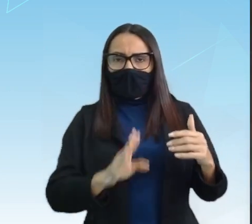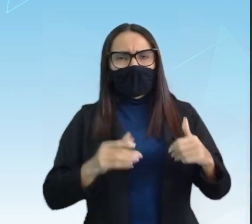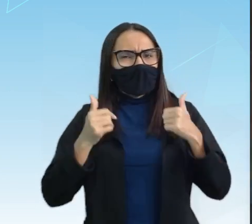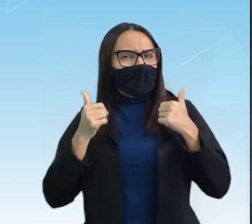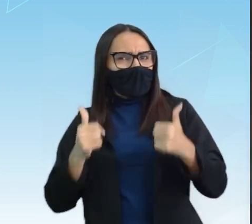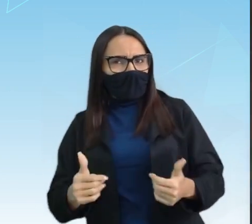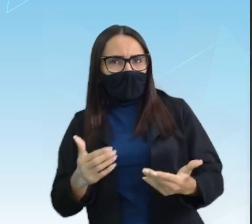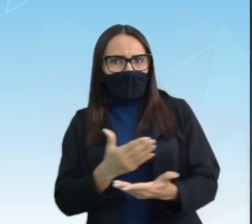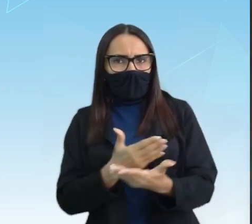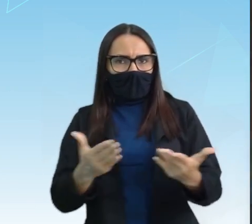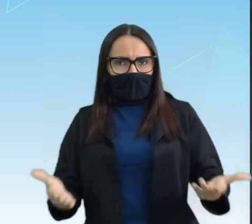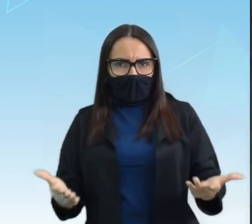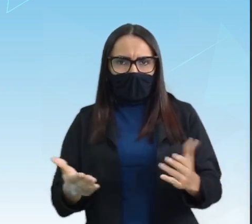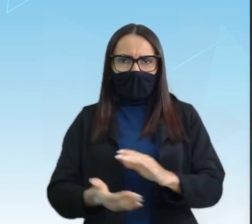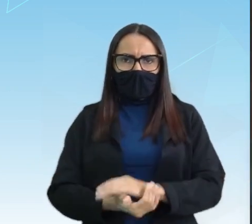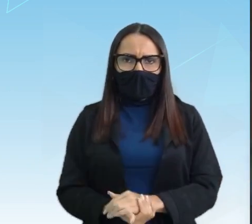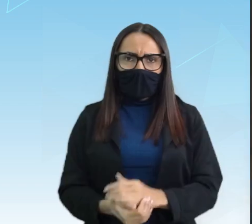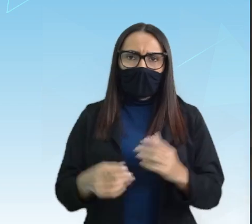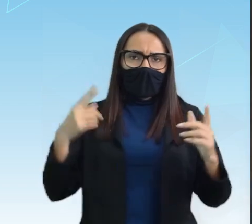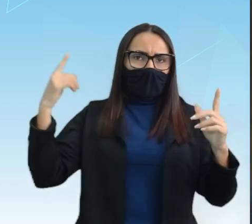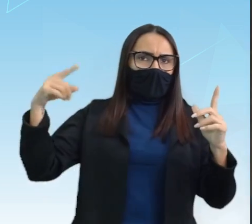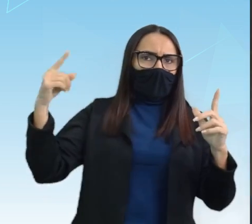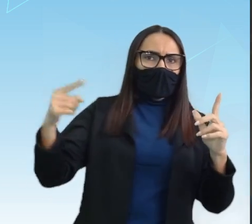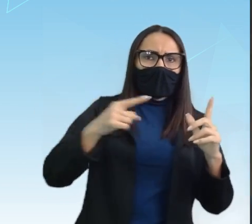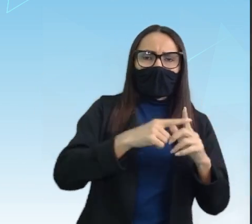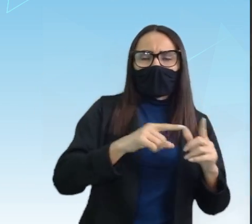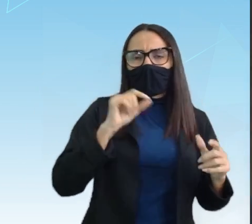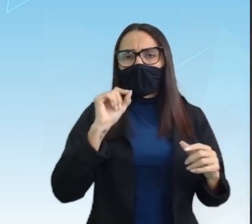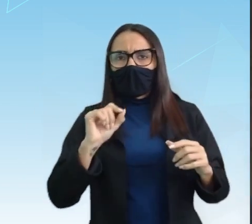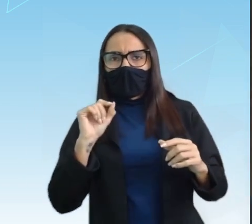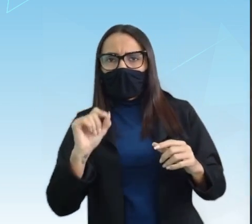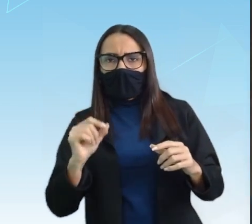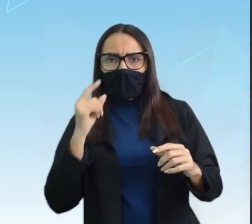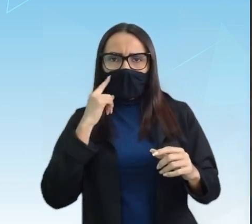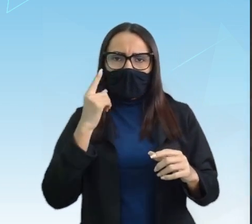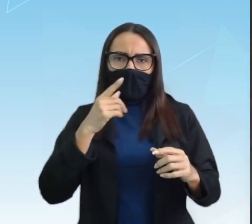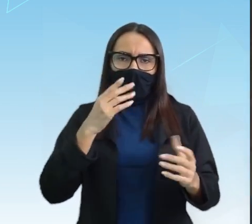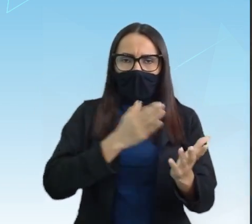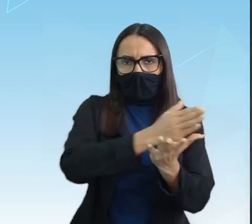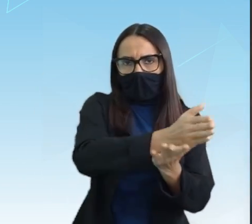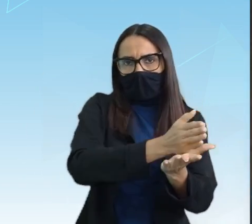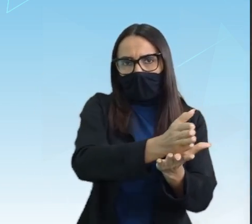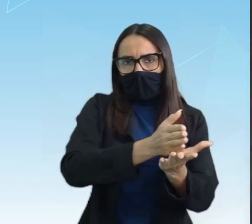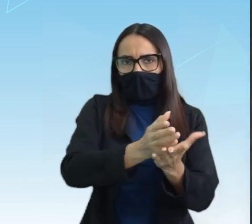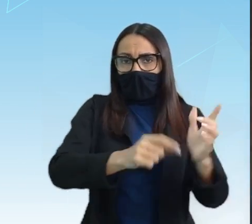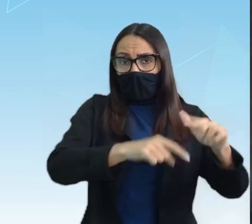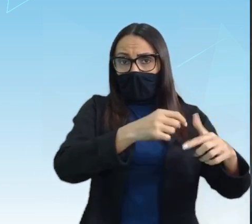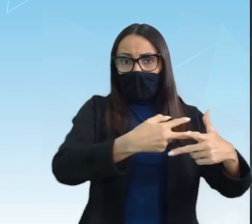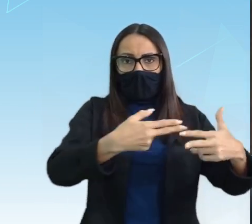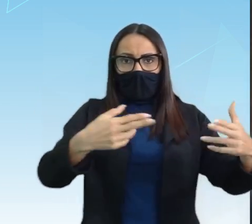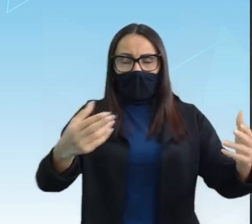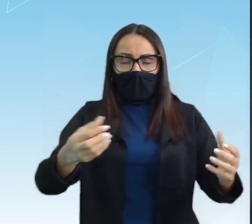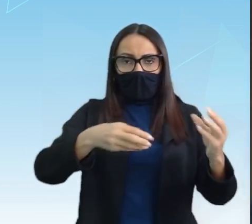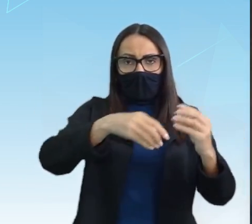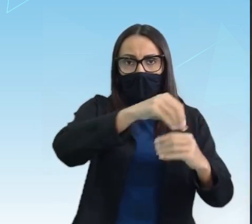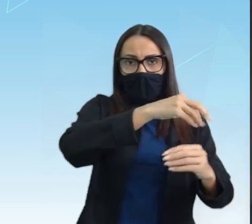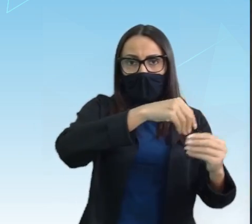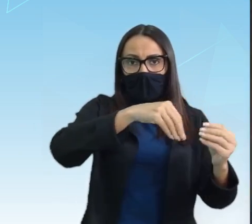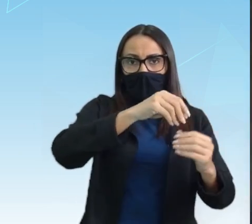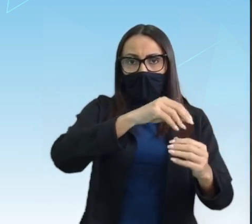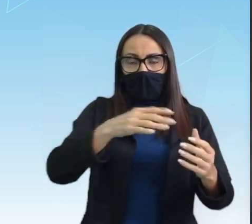E a produção agropecuária ainda tem como objetivo de quê mesmo? Destinar os seus produtos como os grãos,